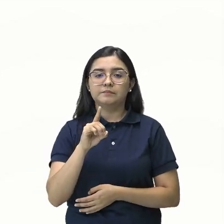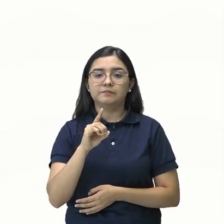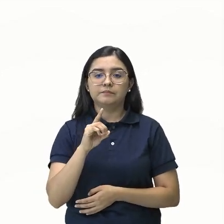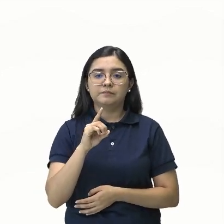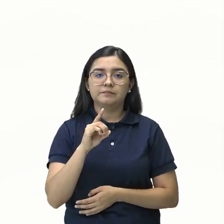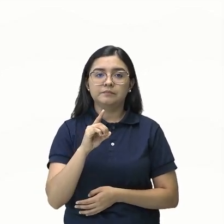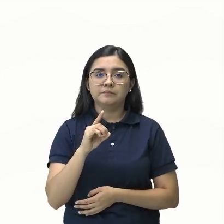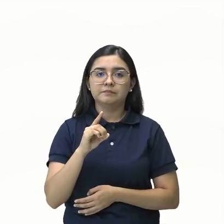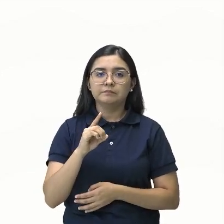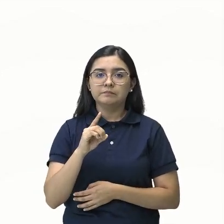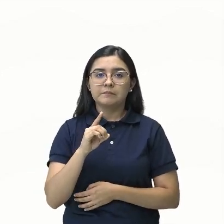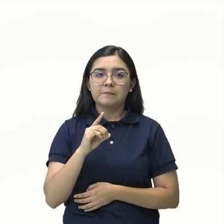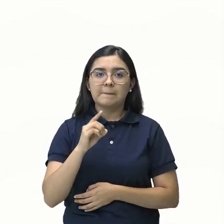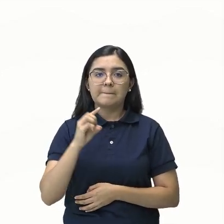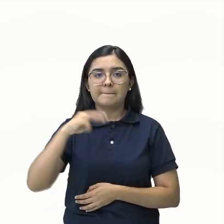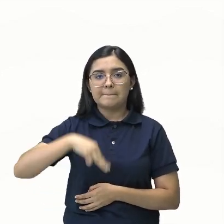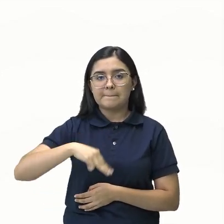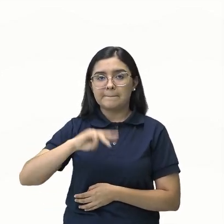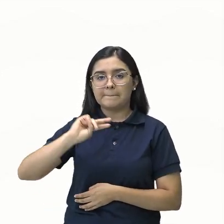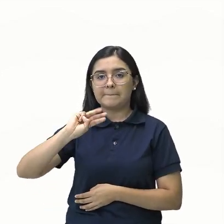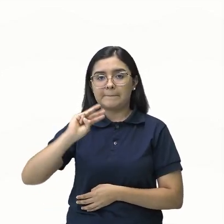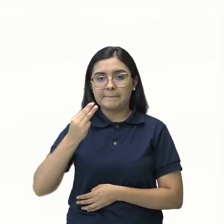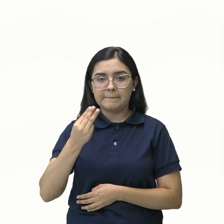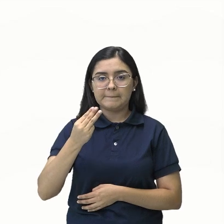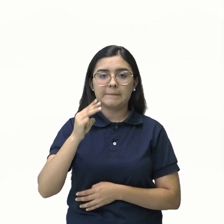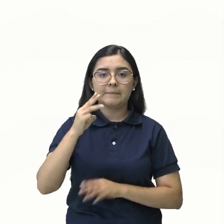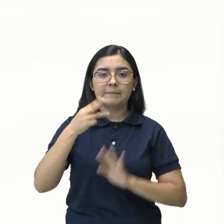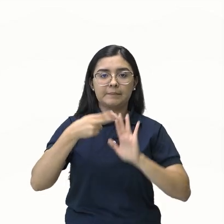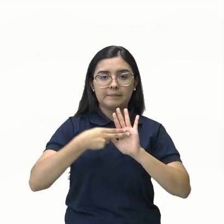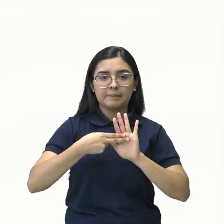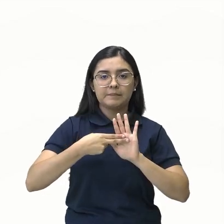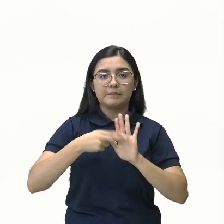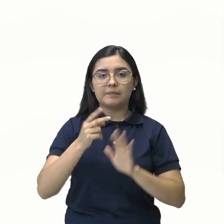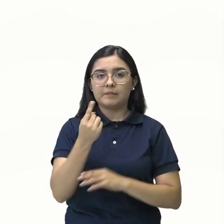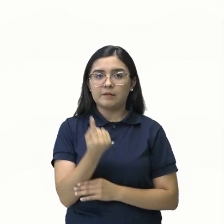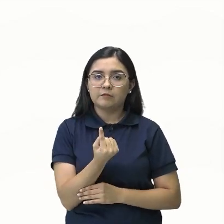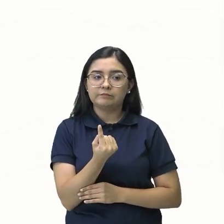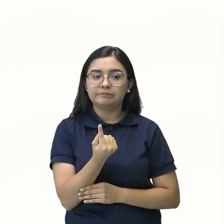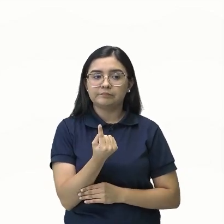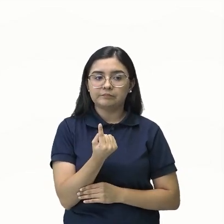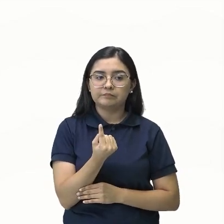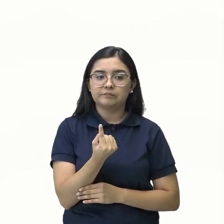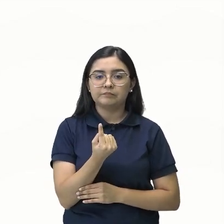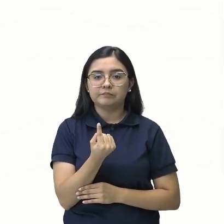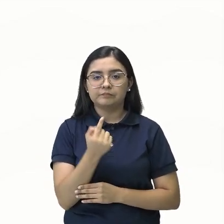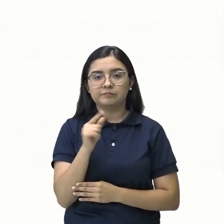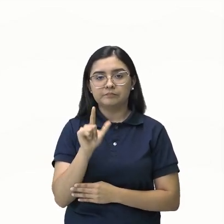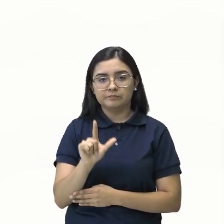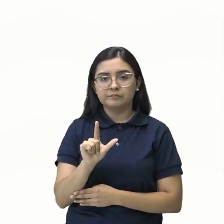cúbico é igual a 1 litro,